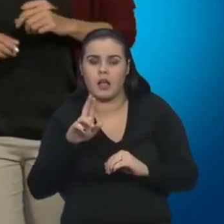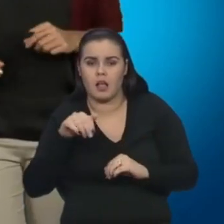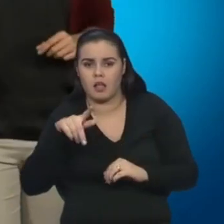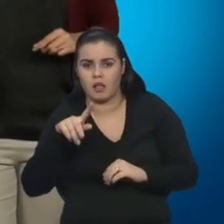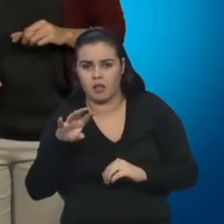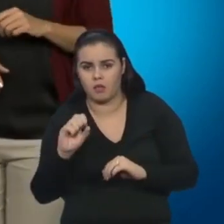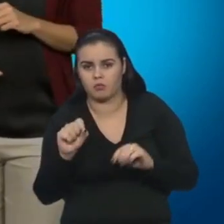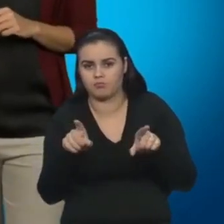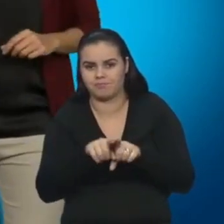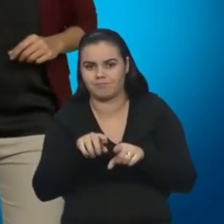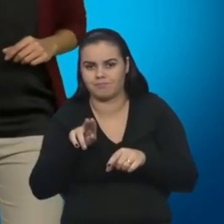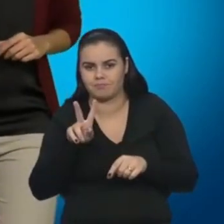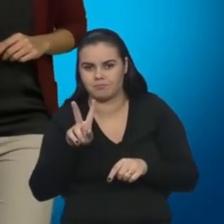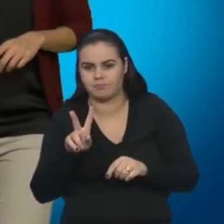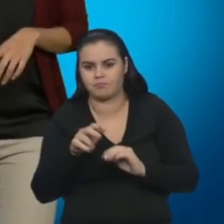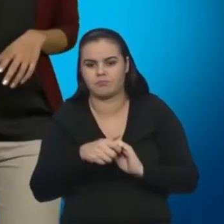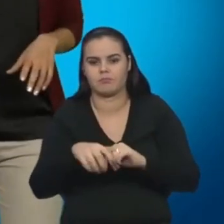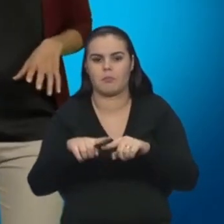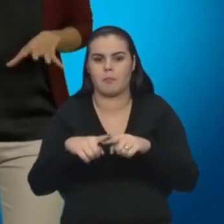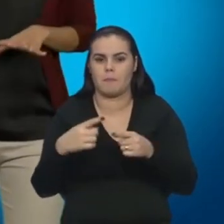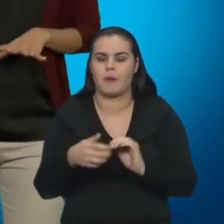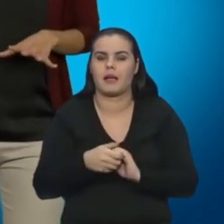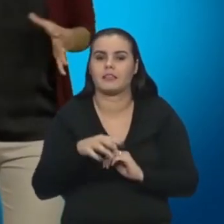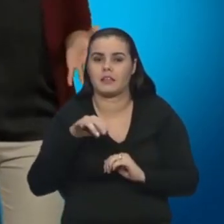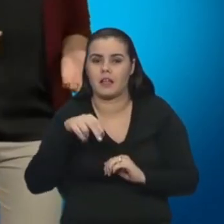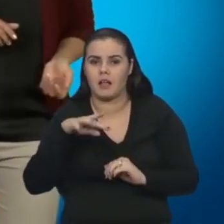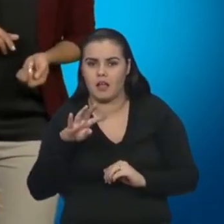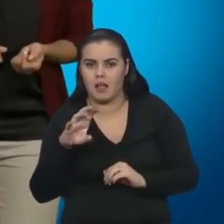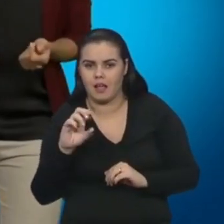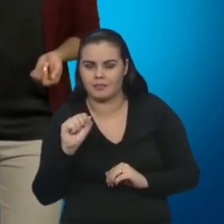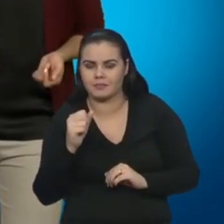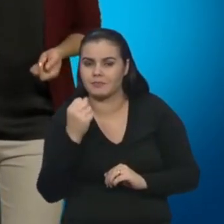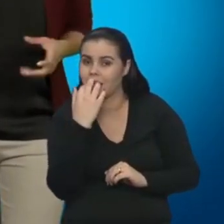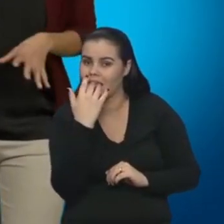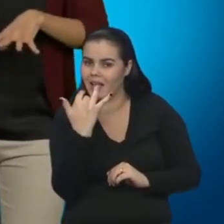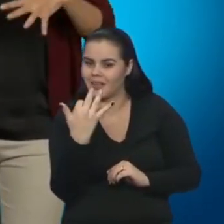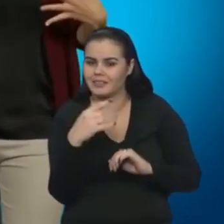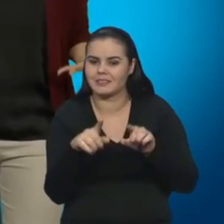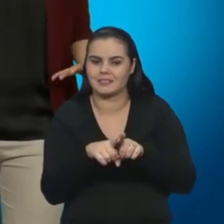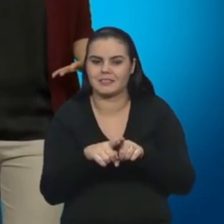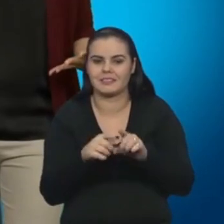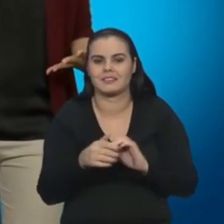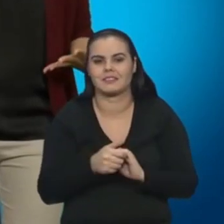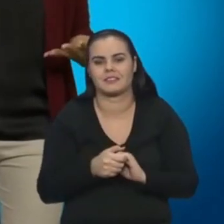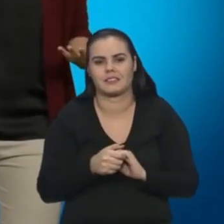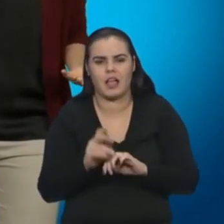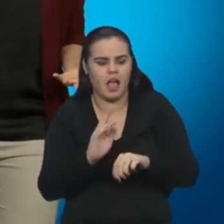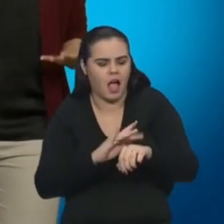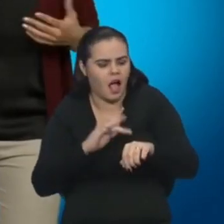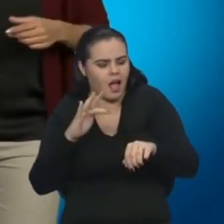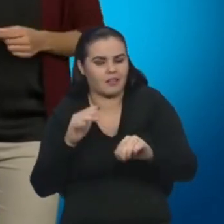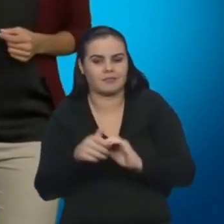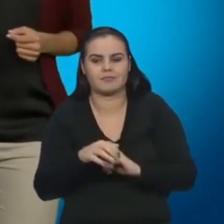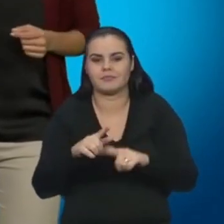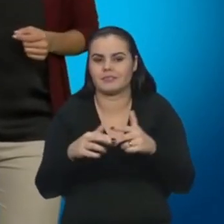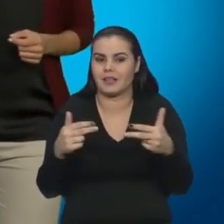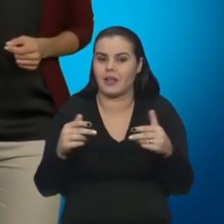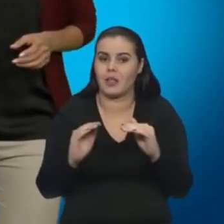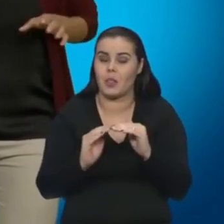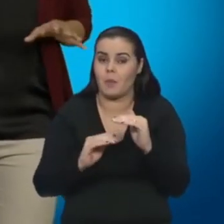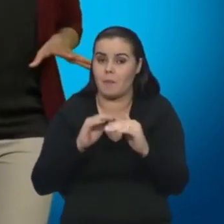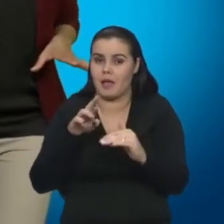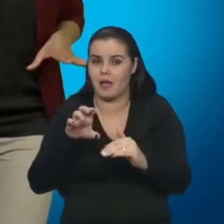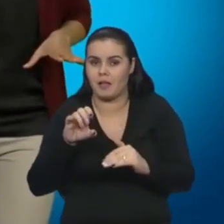tintas, ainda existem os pigmentos, que conferem cor e brilho ao material. E quanto maior a quantidade de resina e pigmentos na